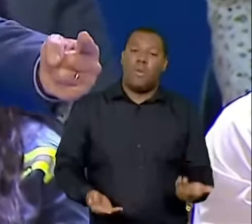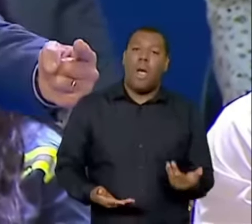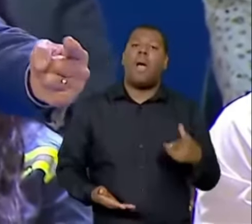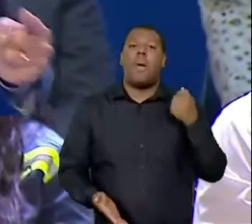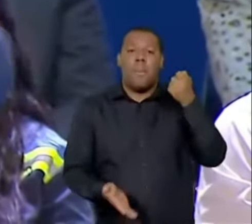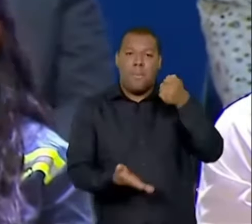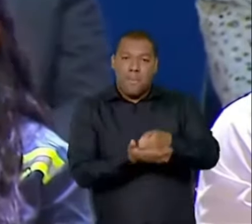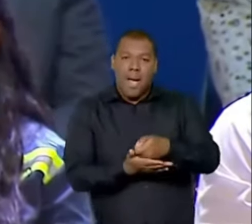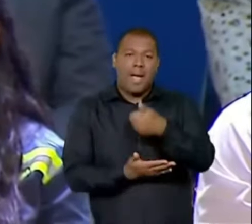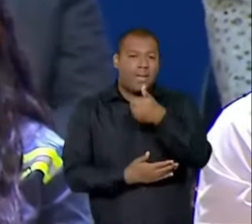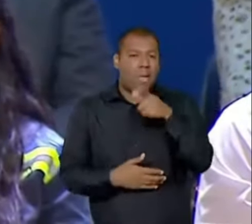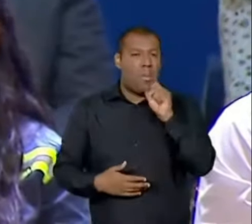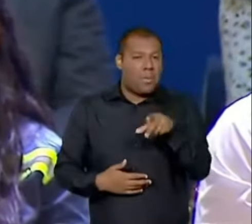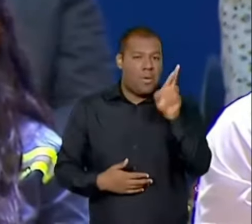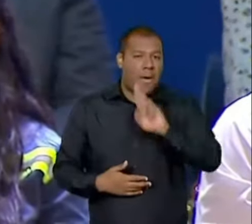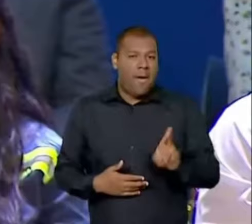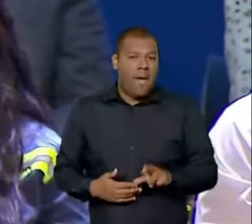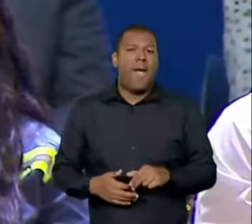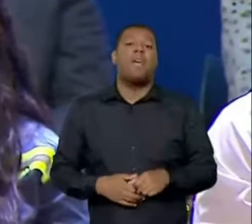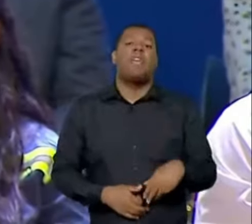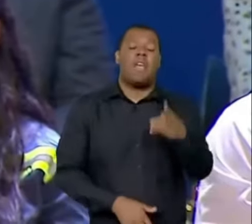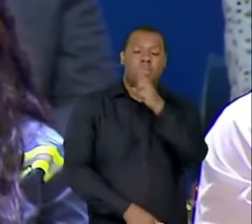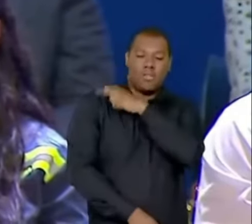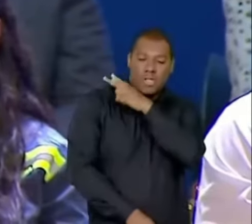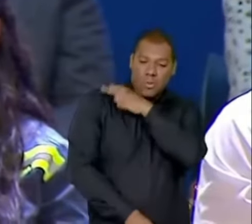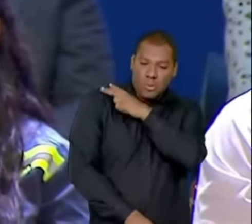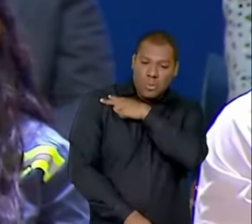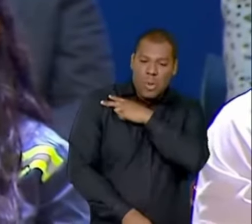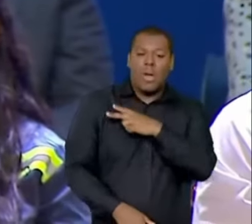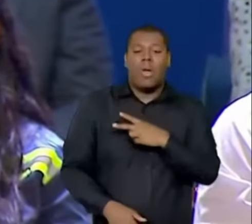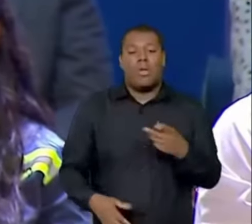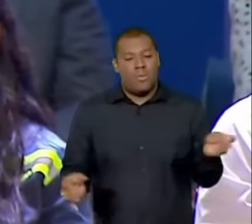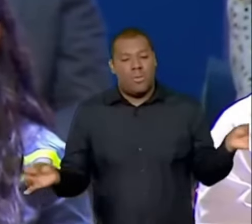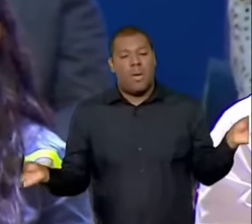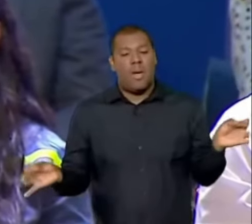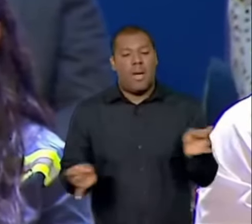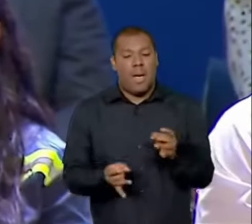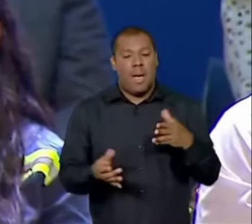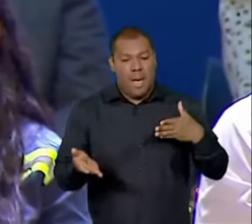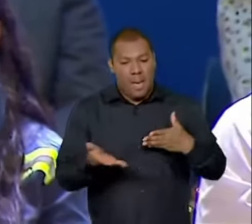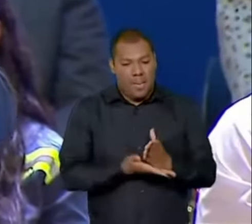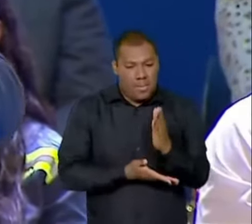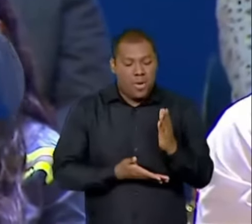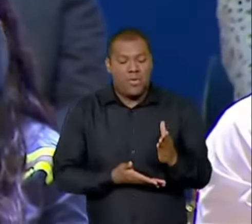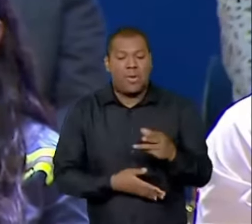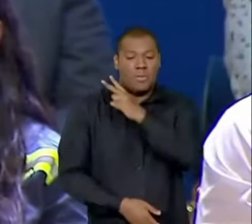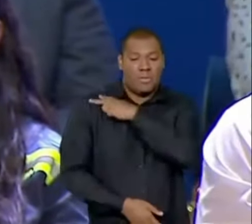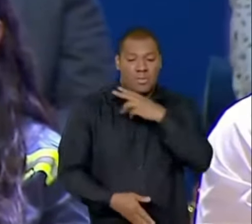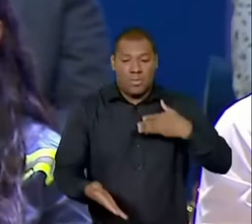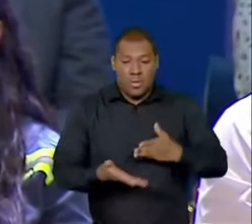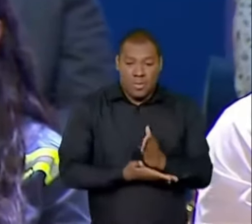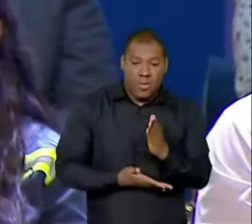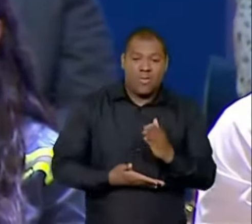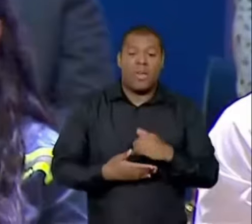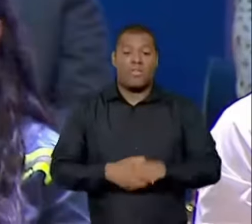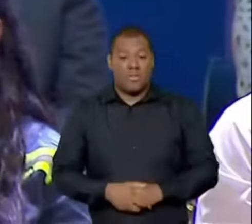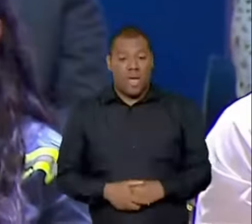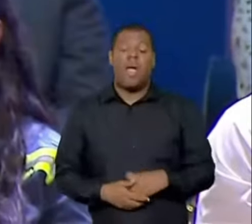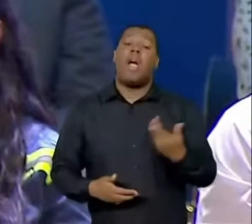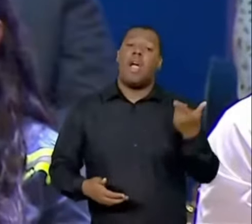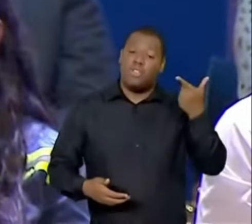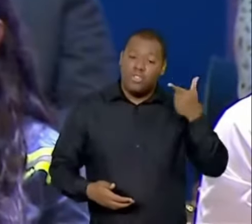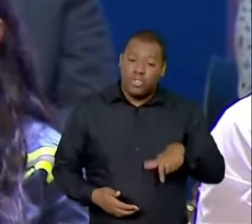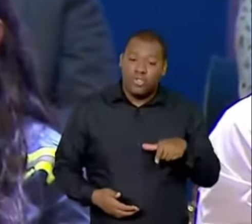ano. E quando ele terminar o segundo ano, se ele tiver 80% de comparecimento e passar de ano, a gente vai depositar